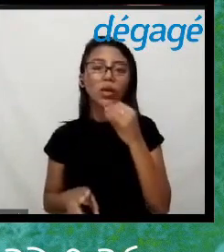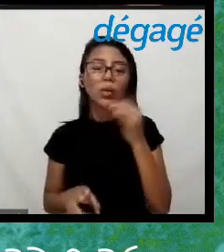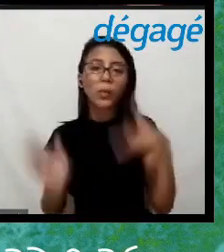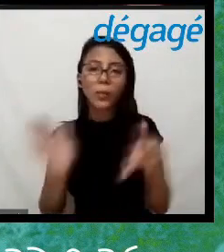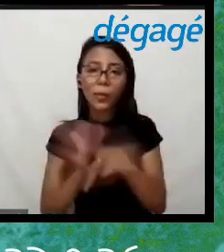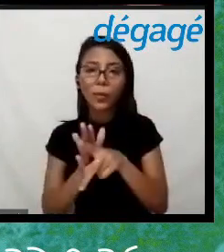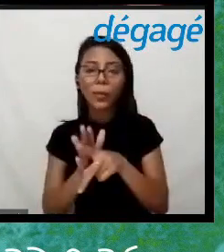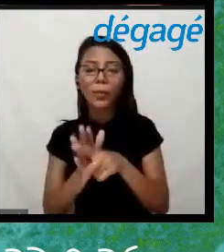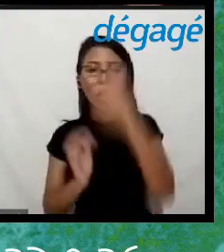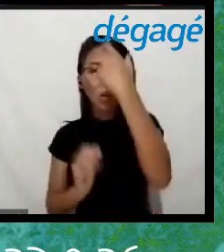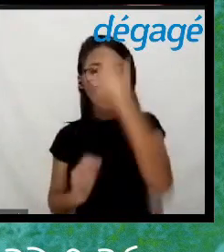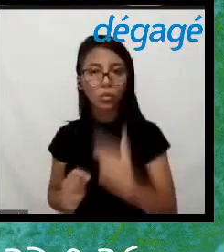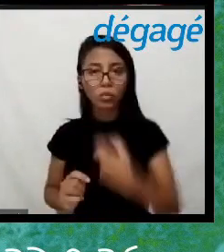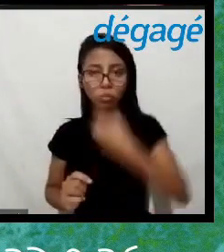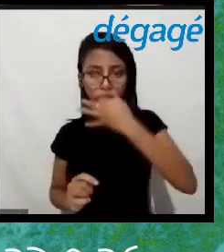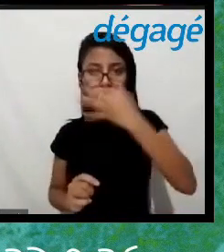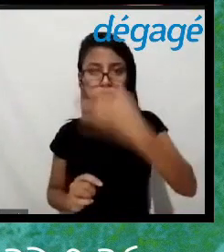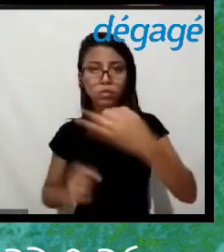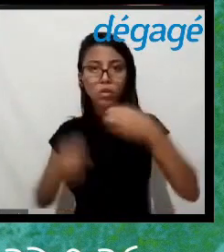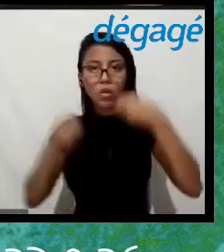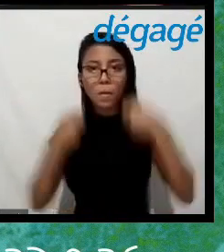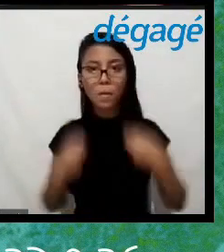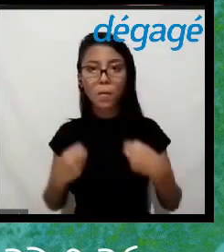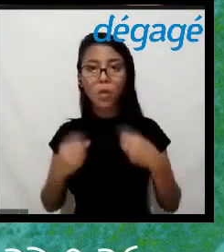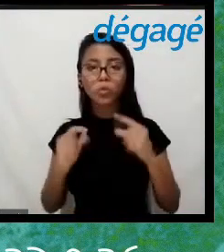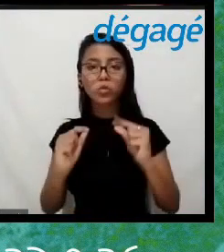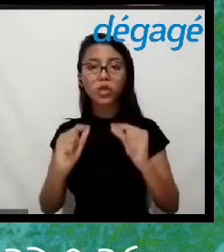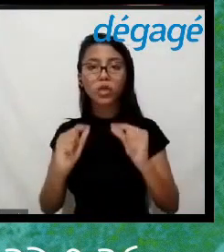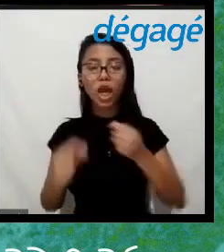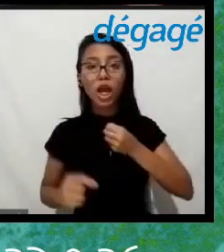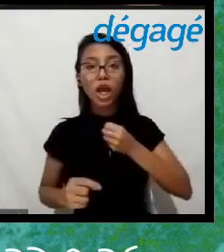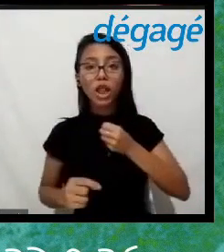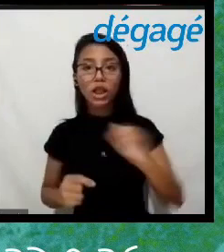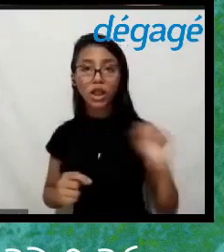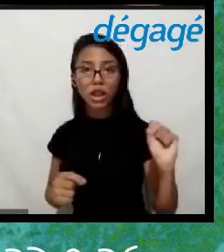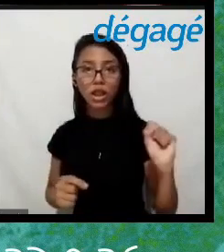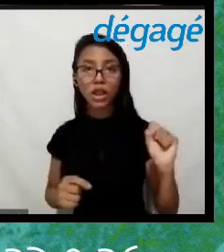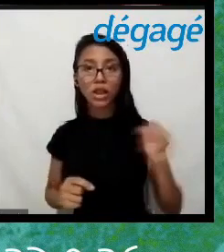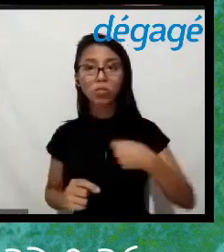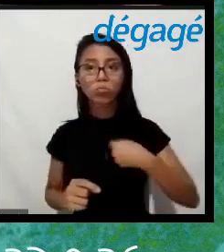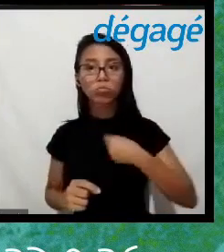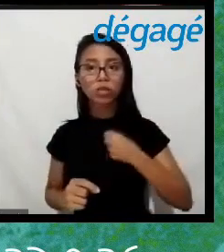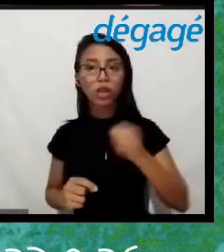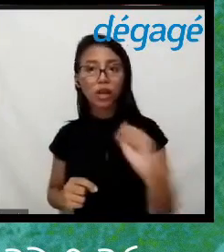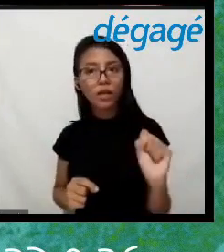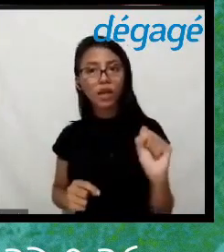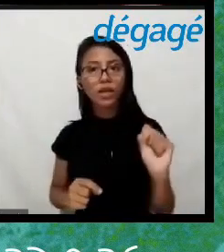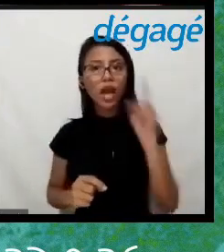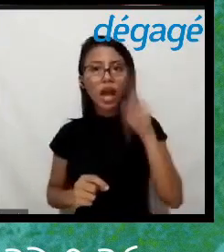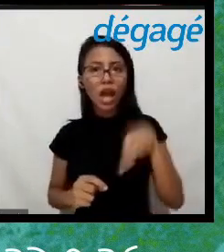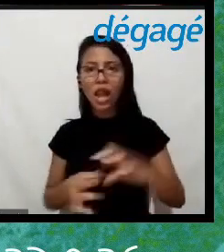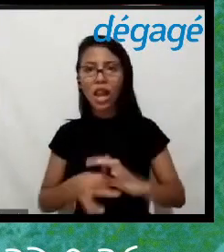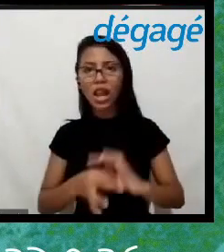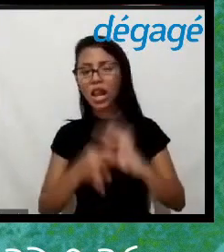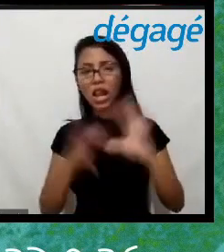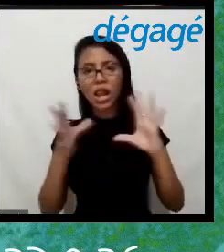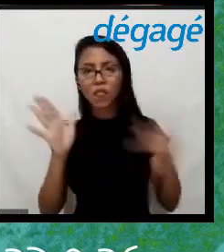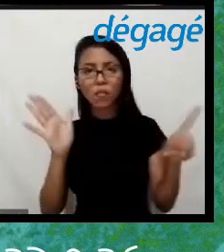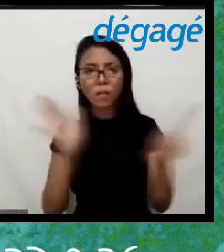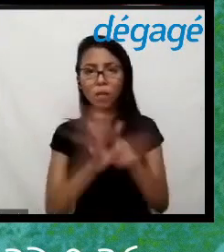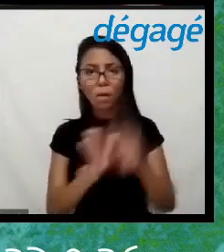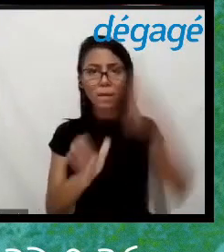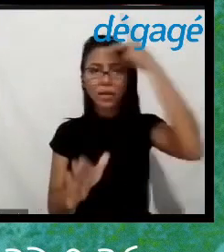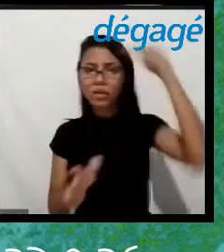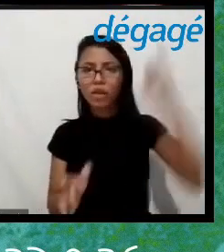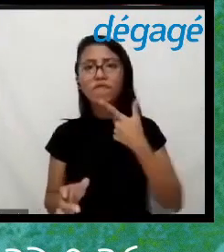das pessoas que entendem e defendem que deve existir lugar para toda forma de ser e estar no mundo, inclusive artisticamente, né?